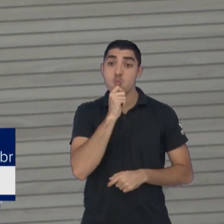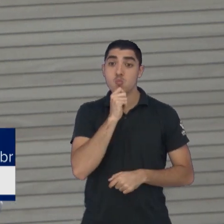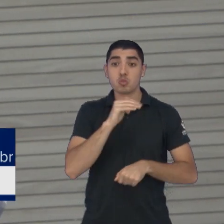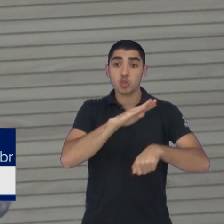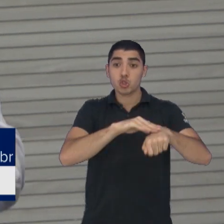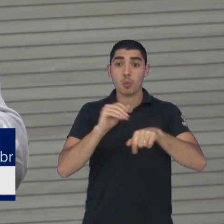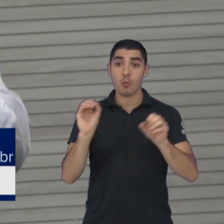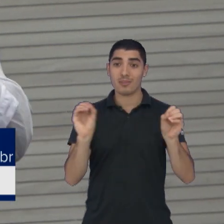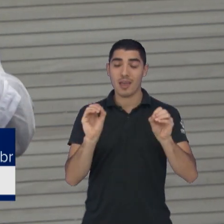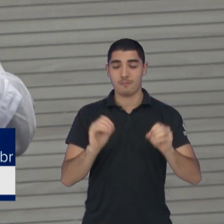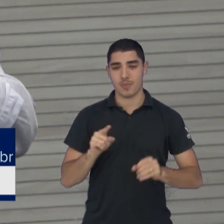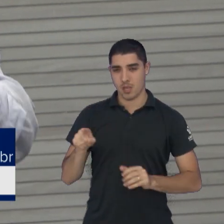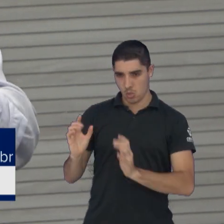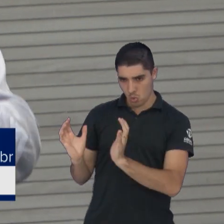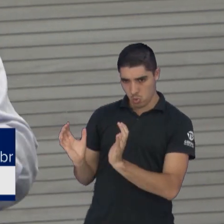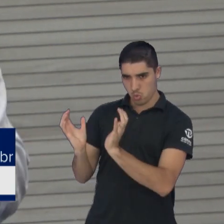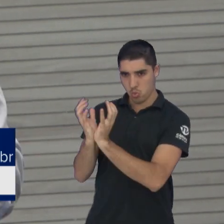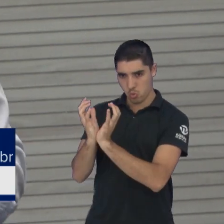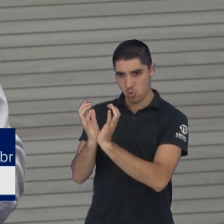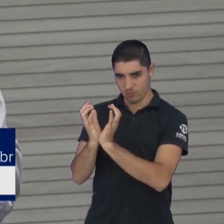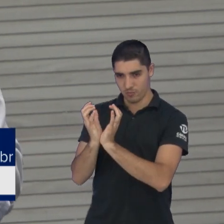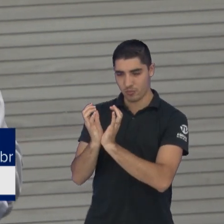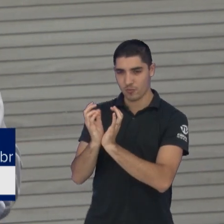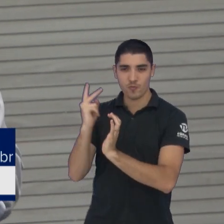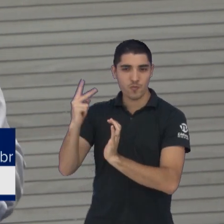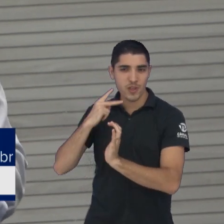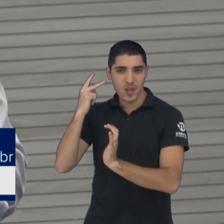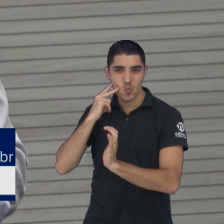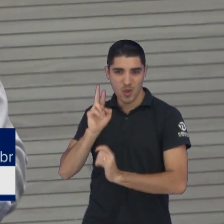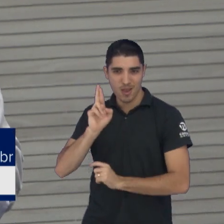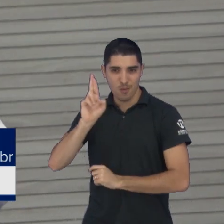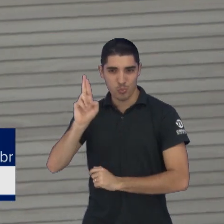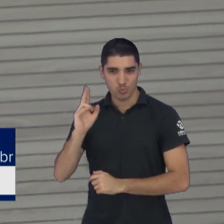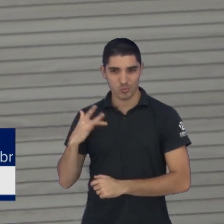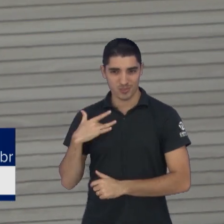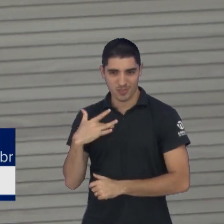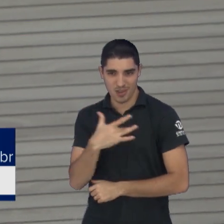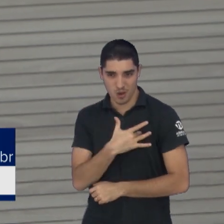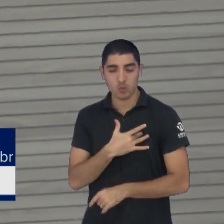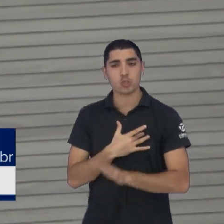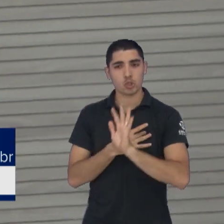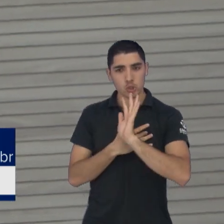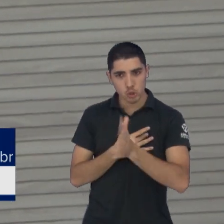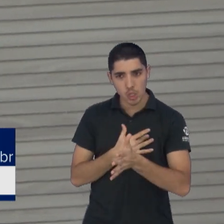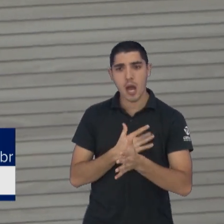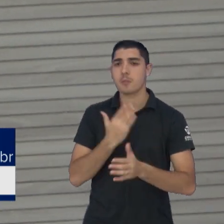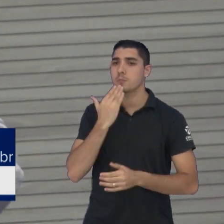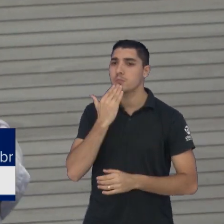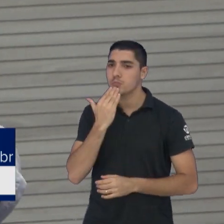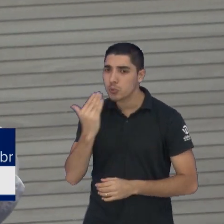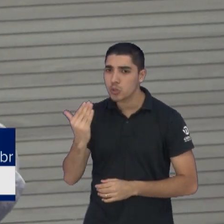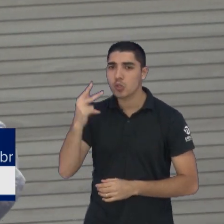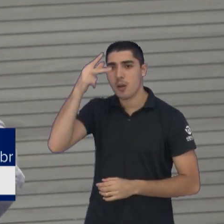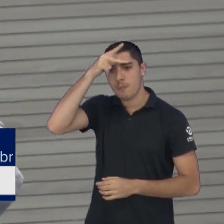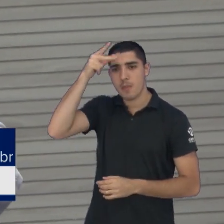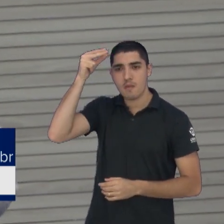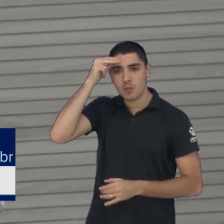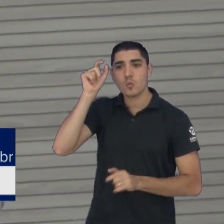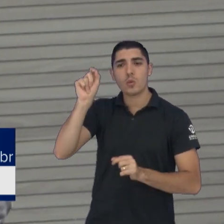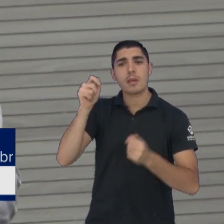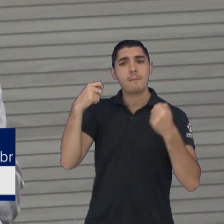frente parlamentar fez um pedido, né, de um mutirão, né, ali a gente vai fazendo esse pedido de